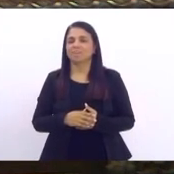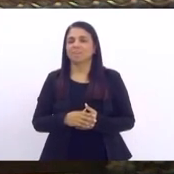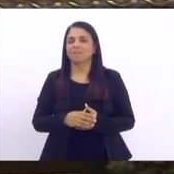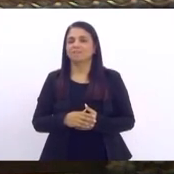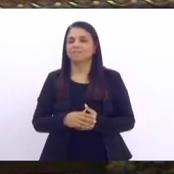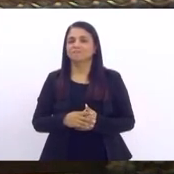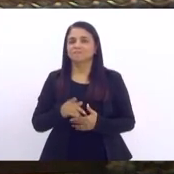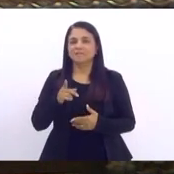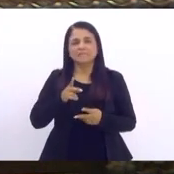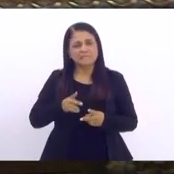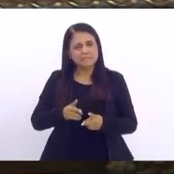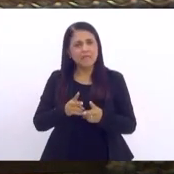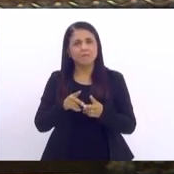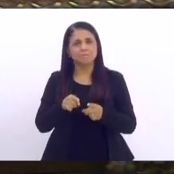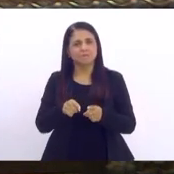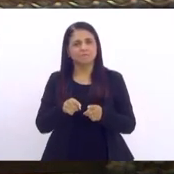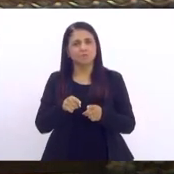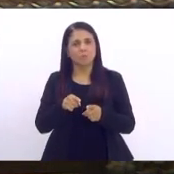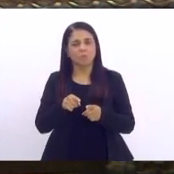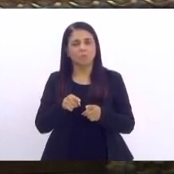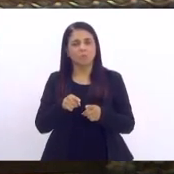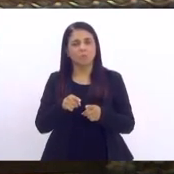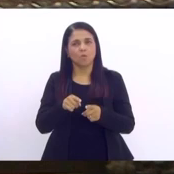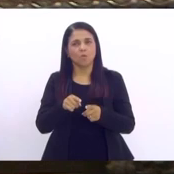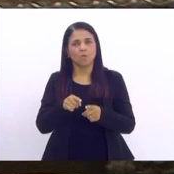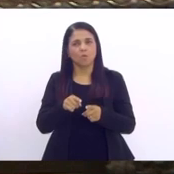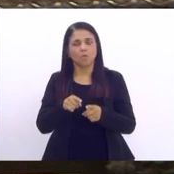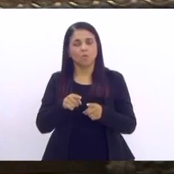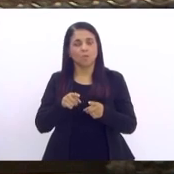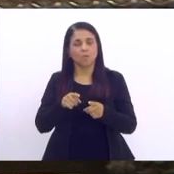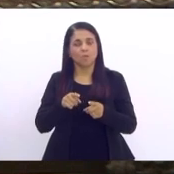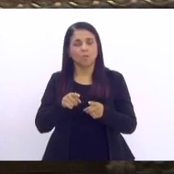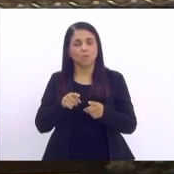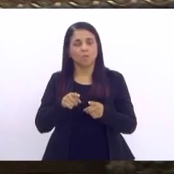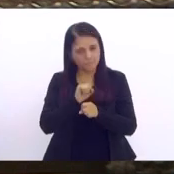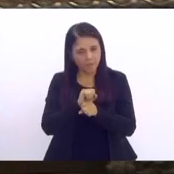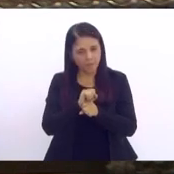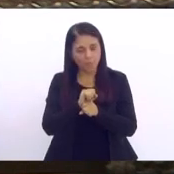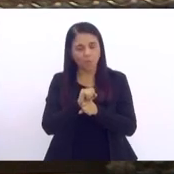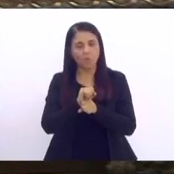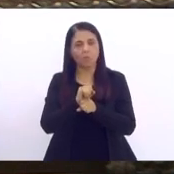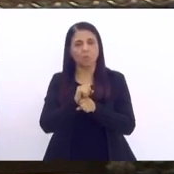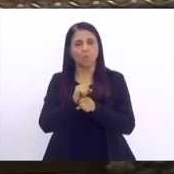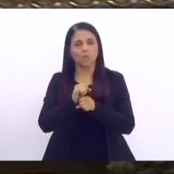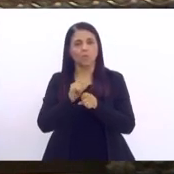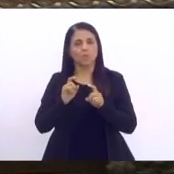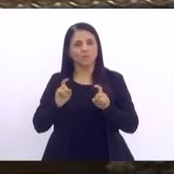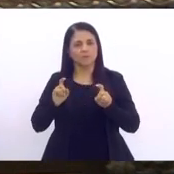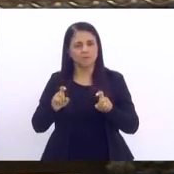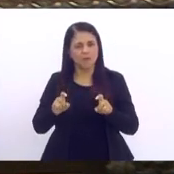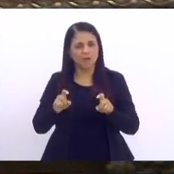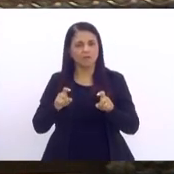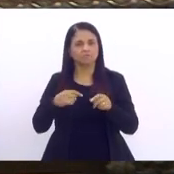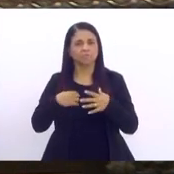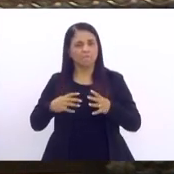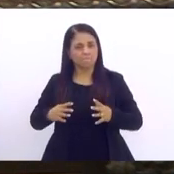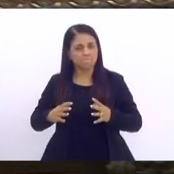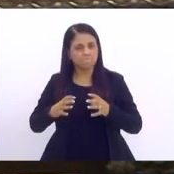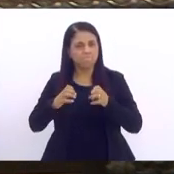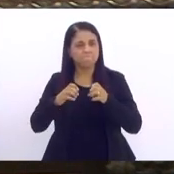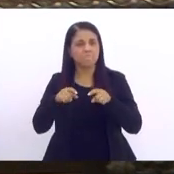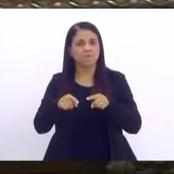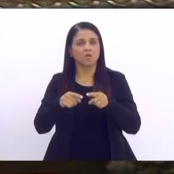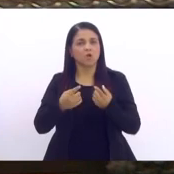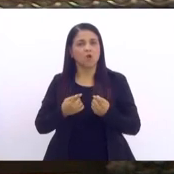os nossos mandatos, no sentido de brigar contra a covardia, perseguição, a maldade que queriam fazer no